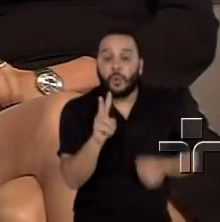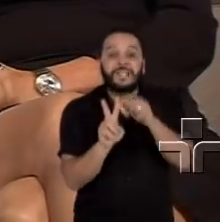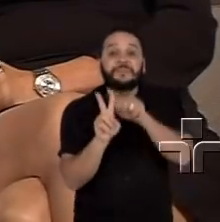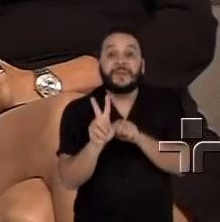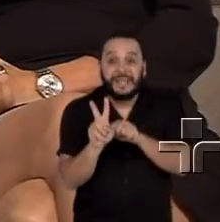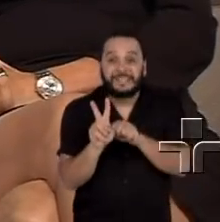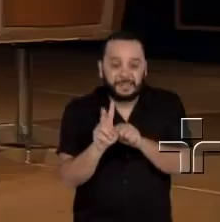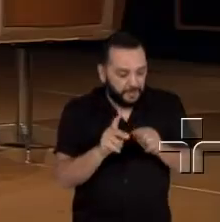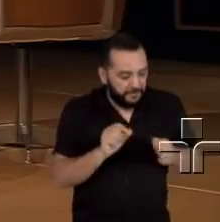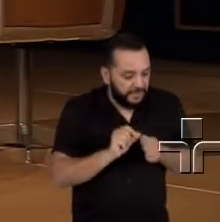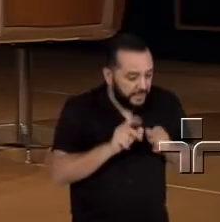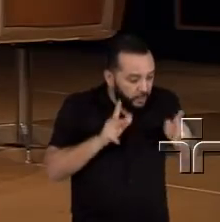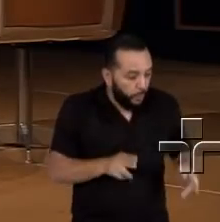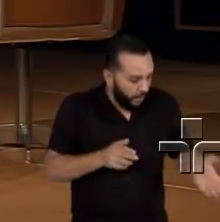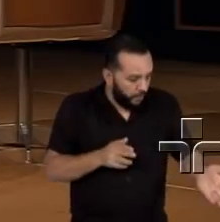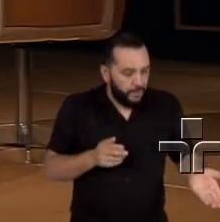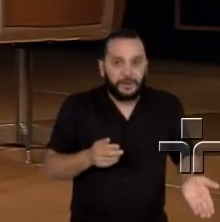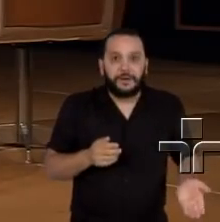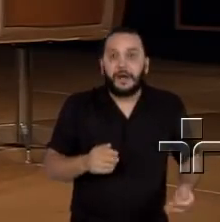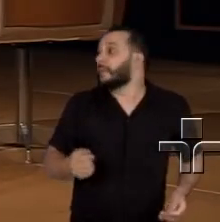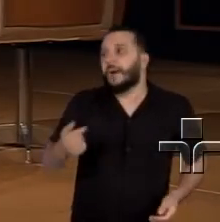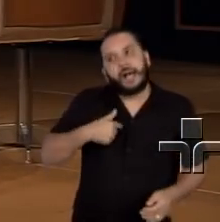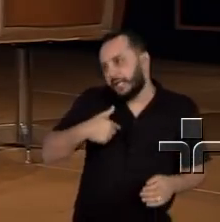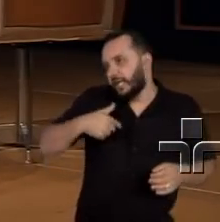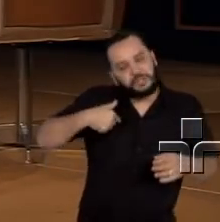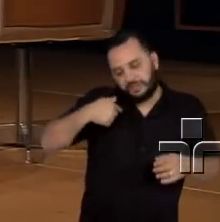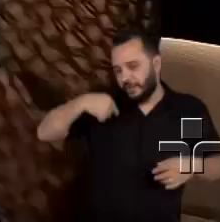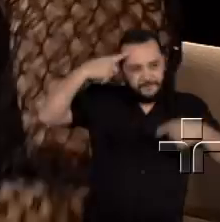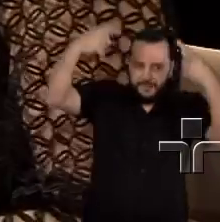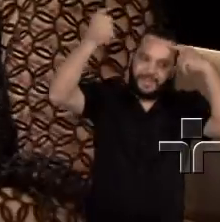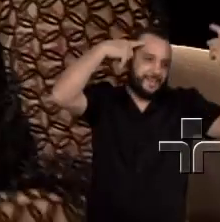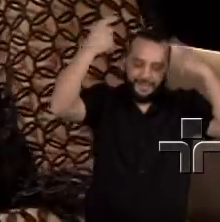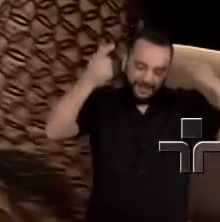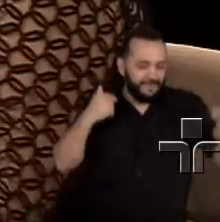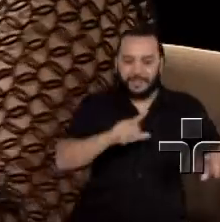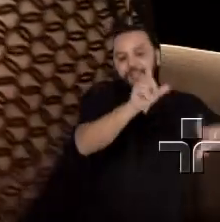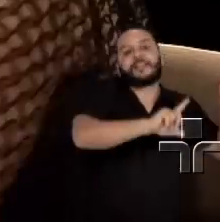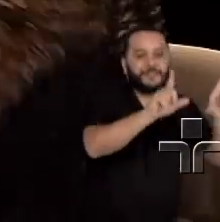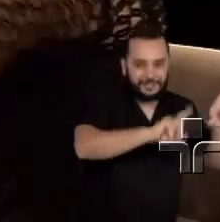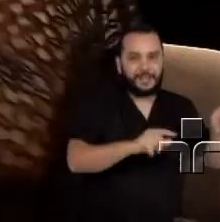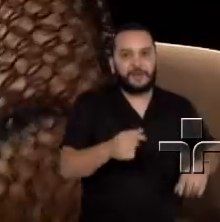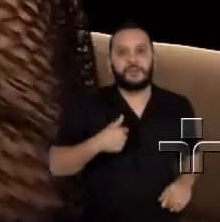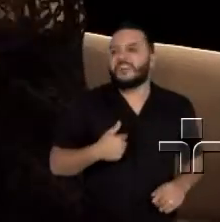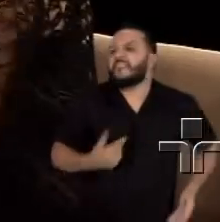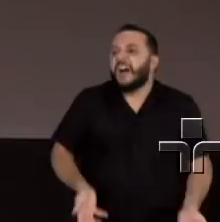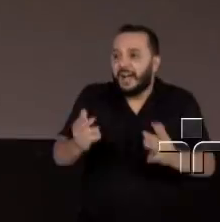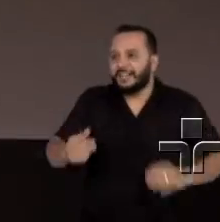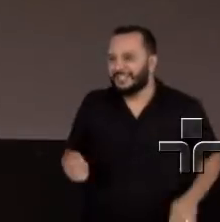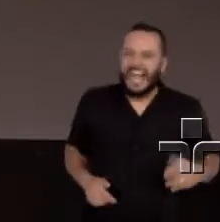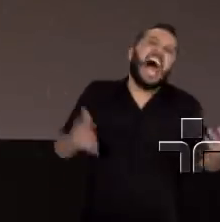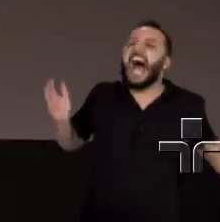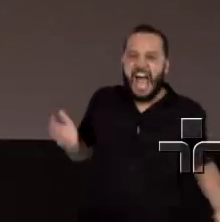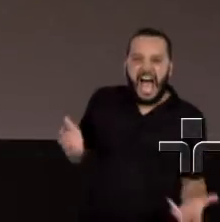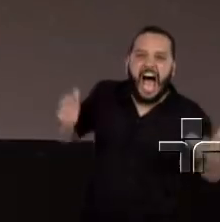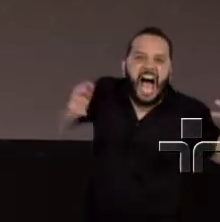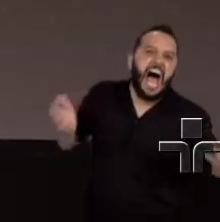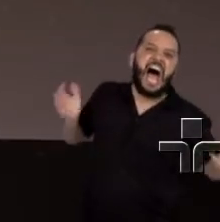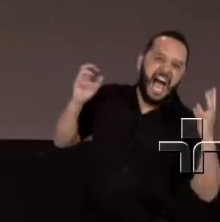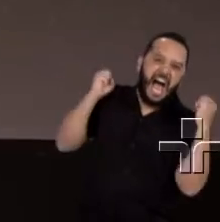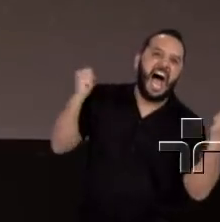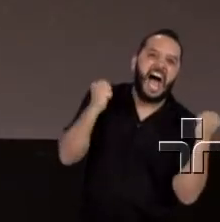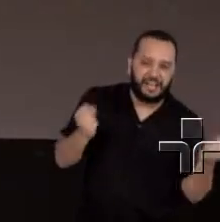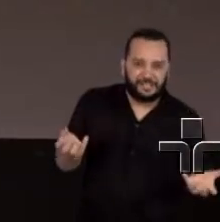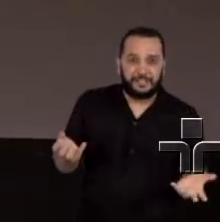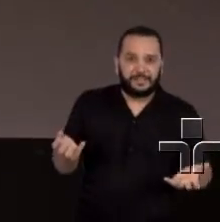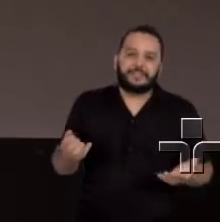Eu falei assim, mas aqui a gente tem que matar um leão por dia. A gente faz televisão, o cara fala assim, faz aí você faz uma